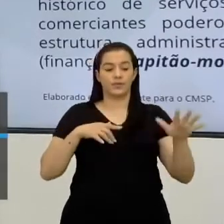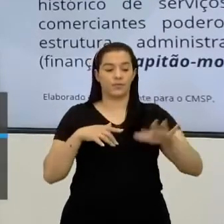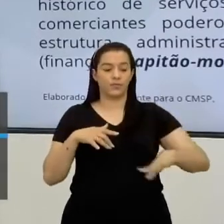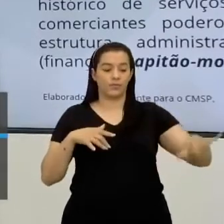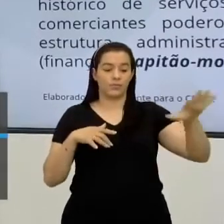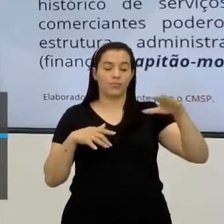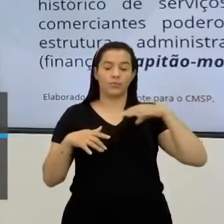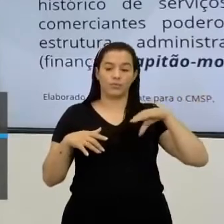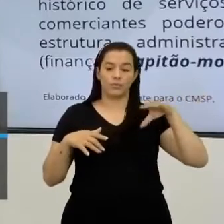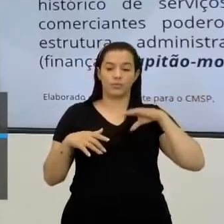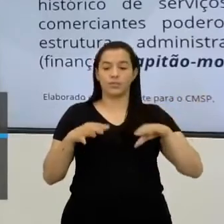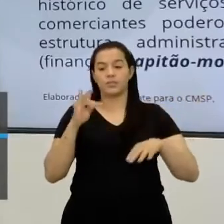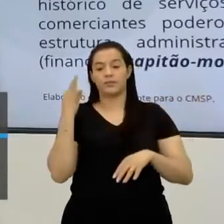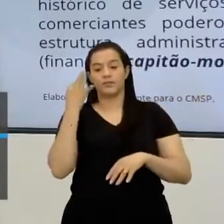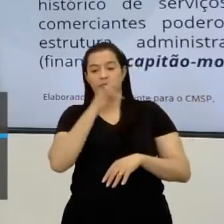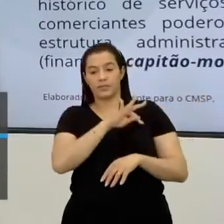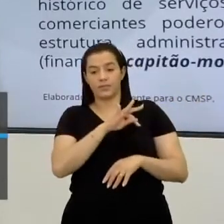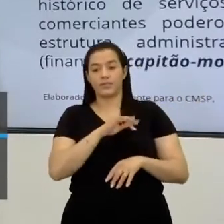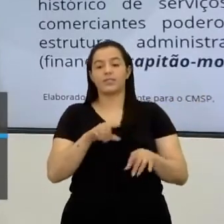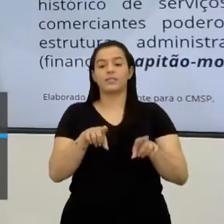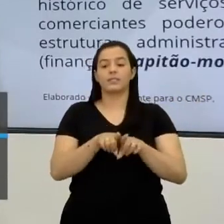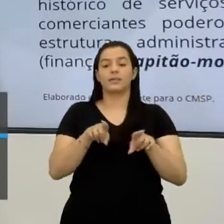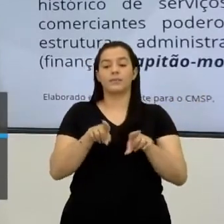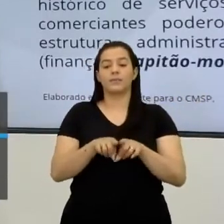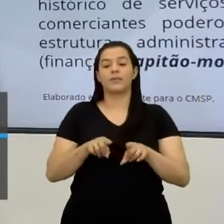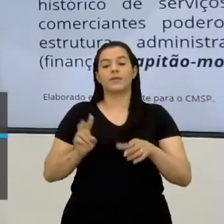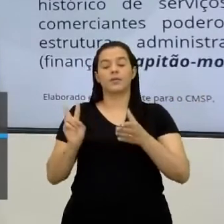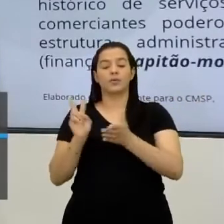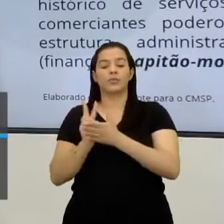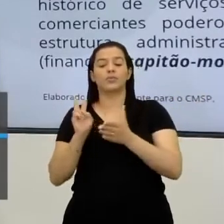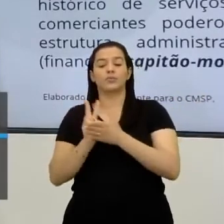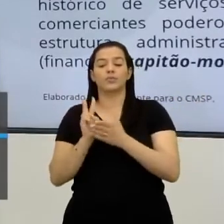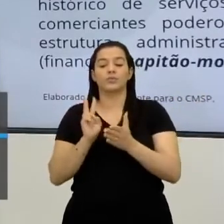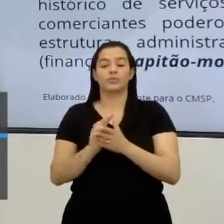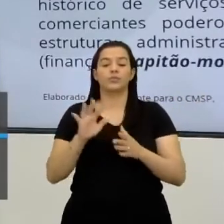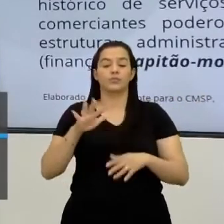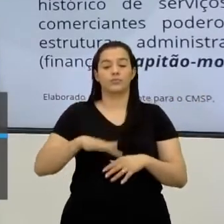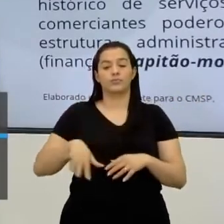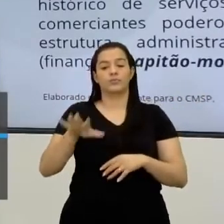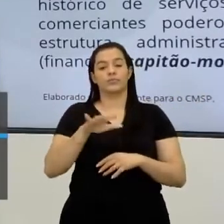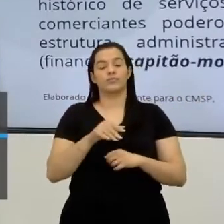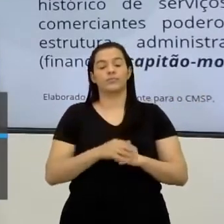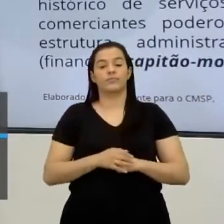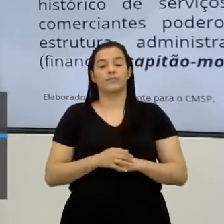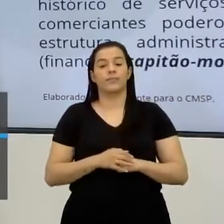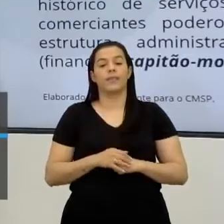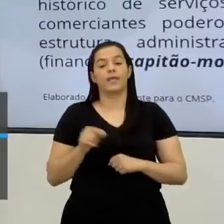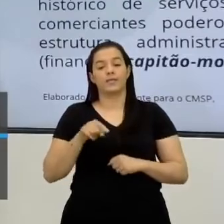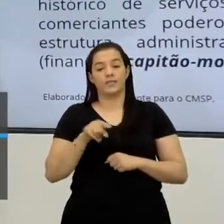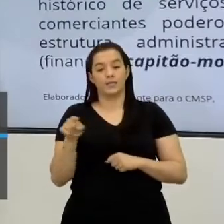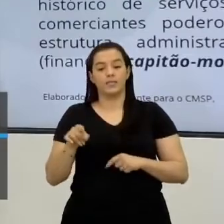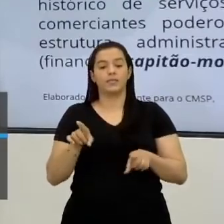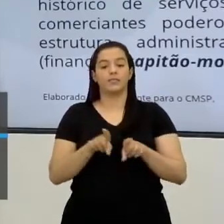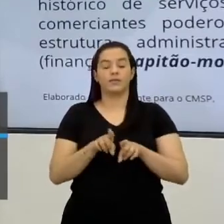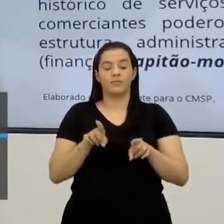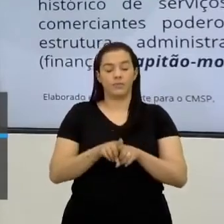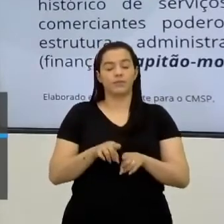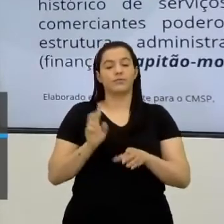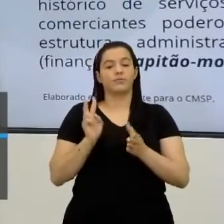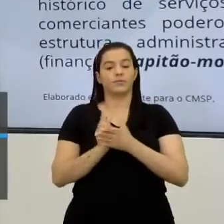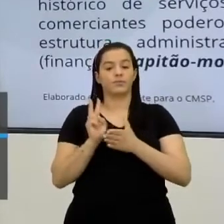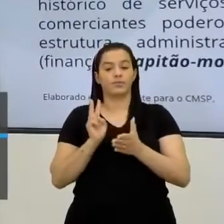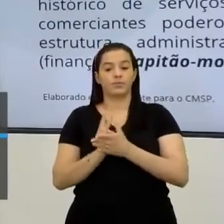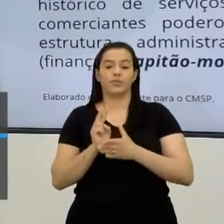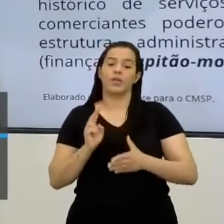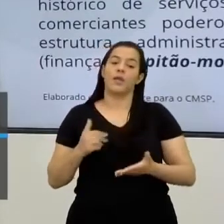e franceses, tínhamos conflitos entre os indígenas. Então, os indígenas escolhiam também um lado. Então, tinham indígenas